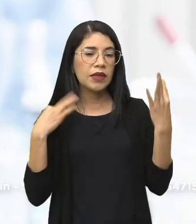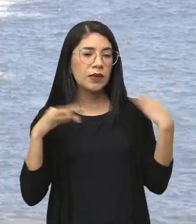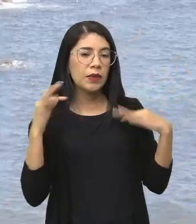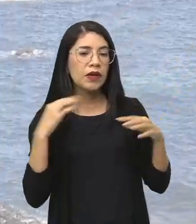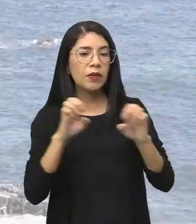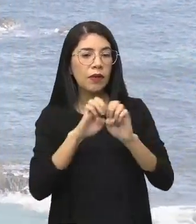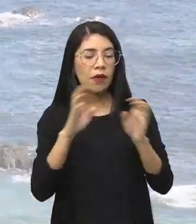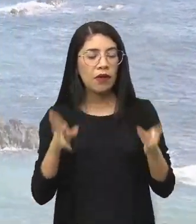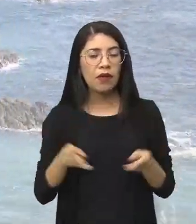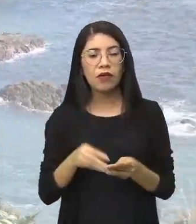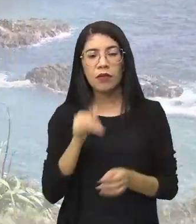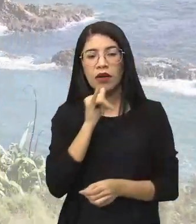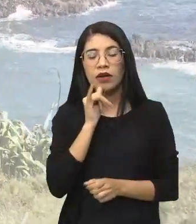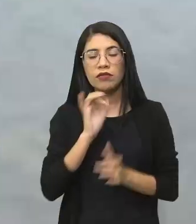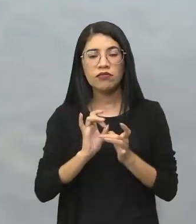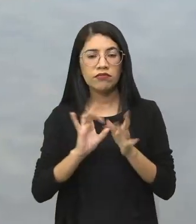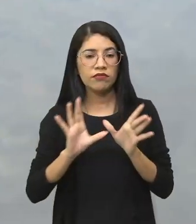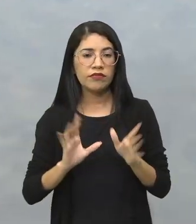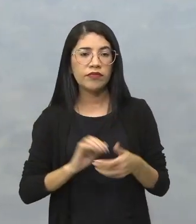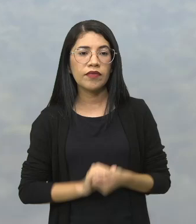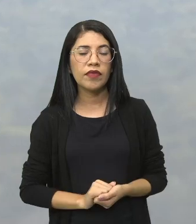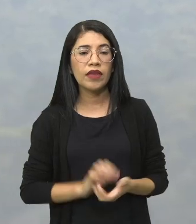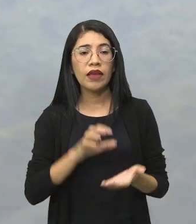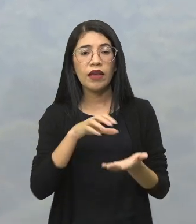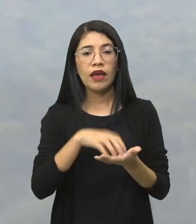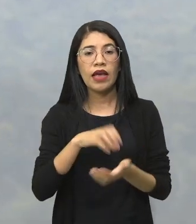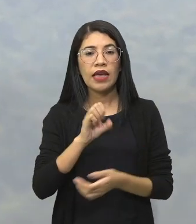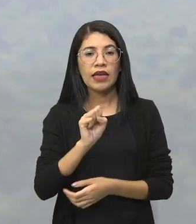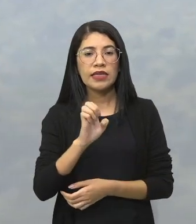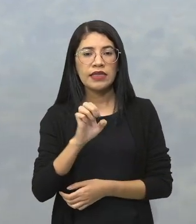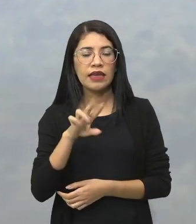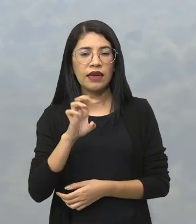exemplo. Estação Ecológica, ESEC,